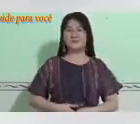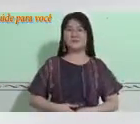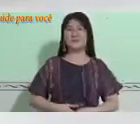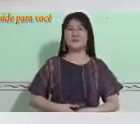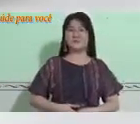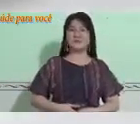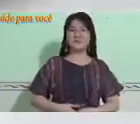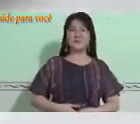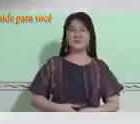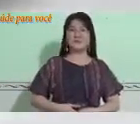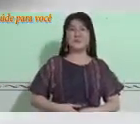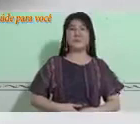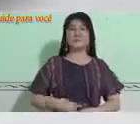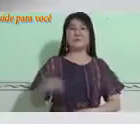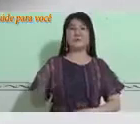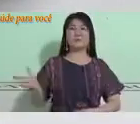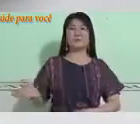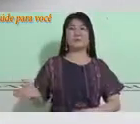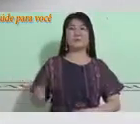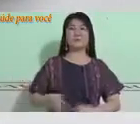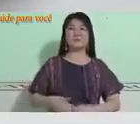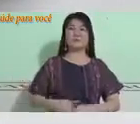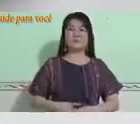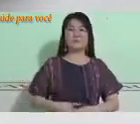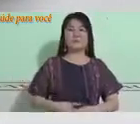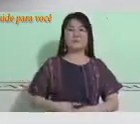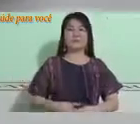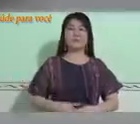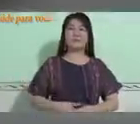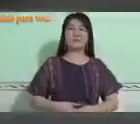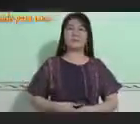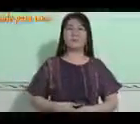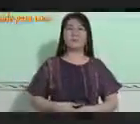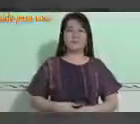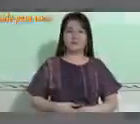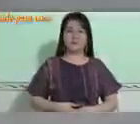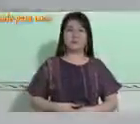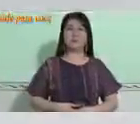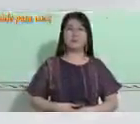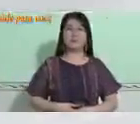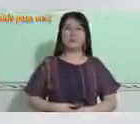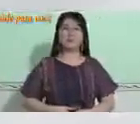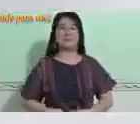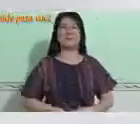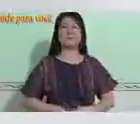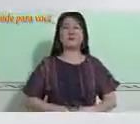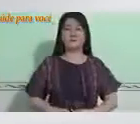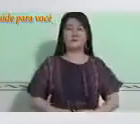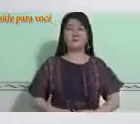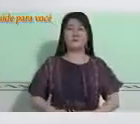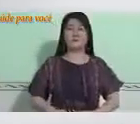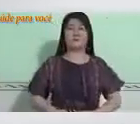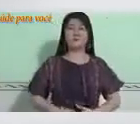TRATAMNTOPARANXAQUSACOMAURA. O tratamento para a enxaqueca com aura deve ser recomendado pelo neurologista, sendo normalmente indicado o